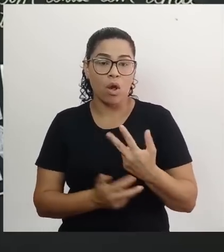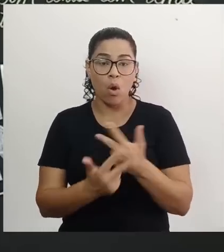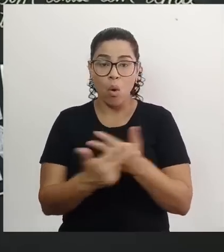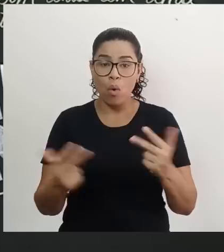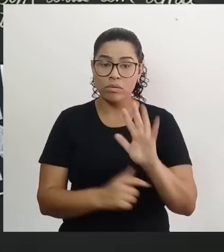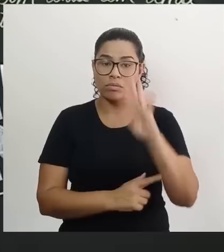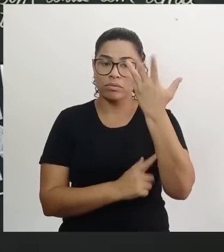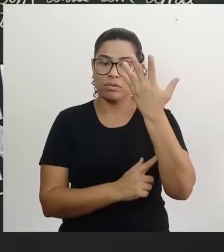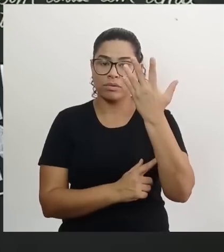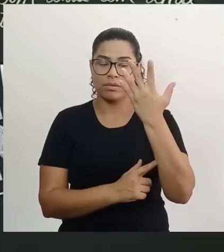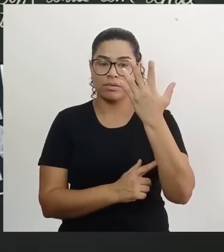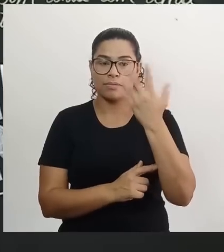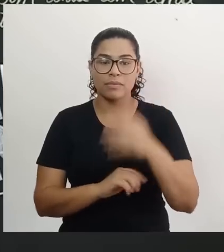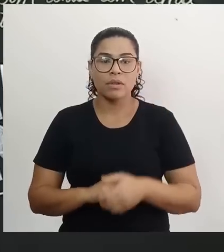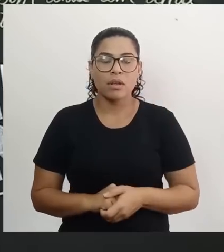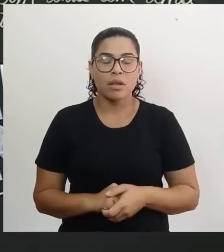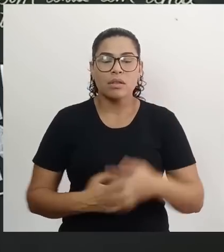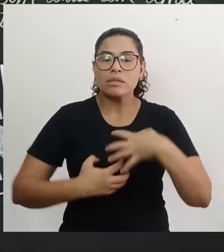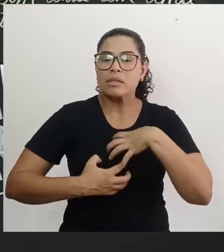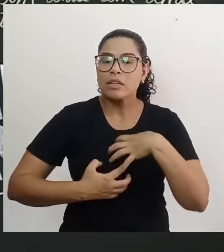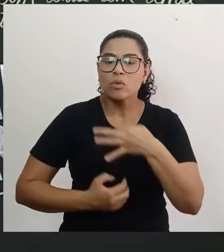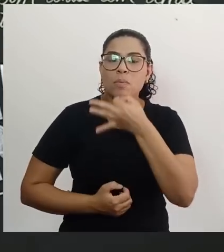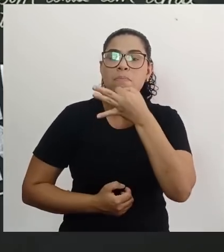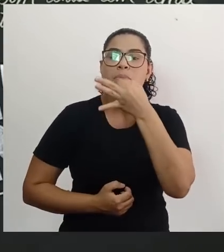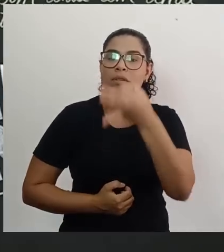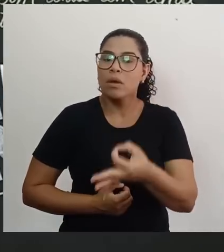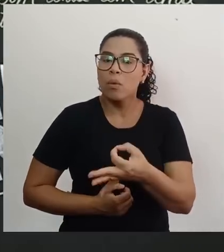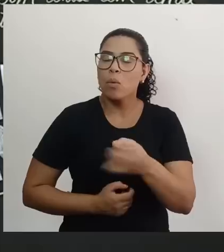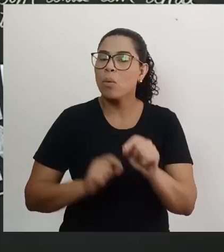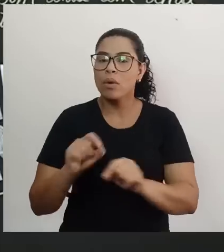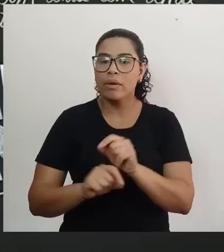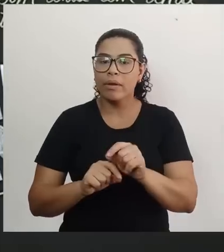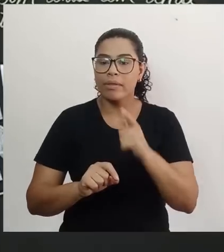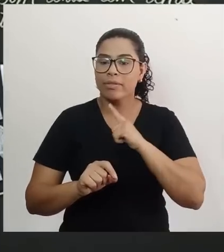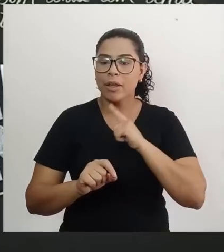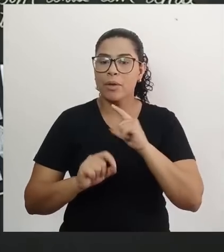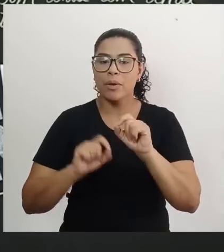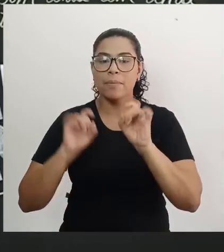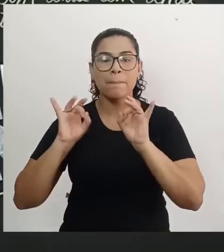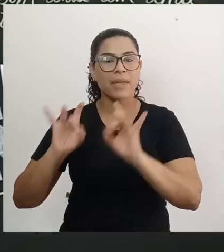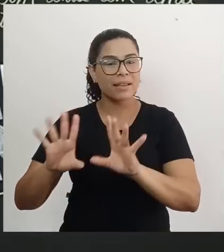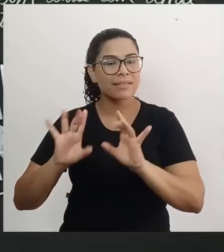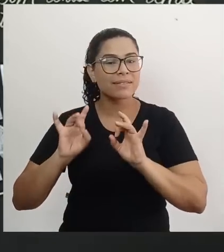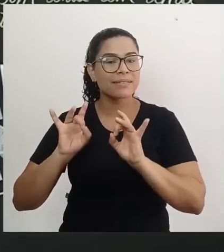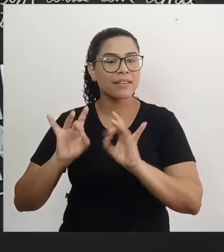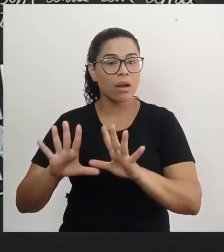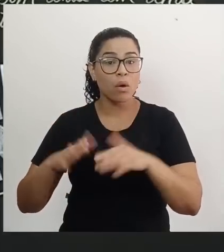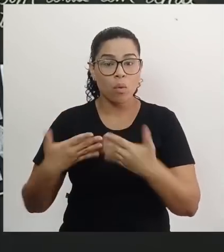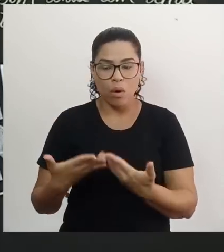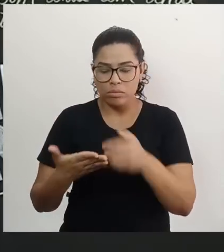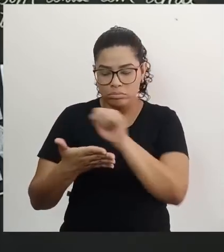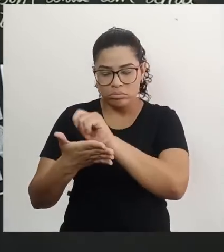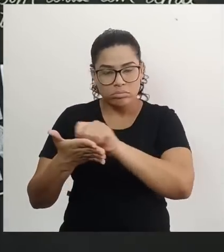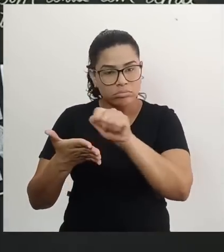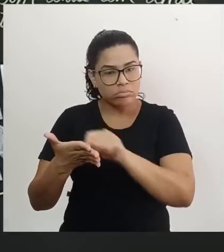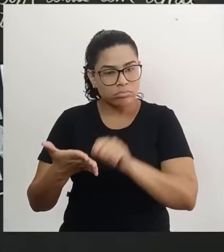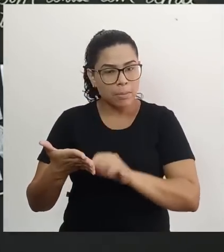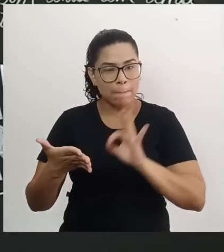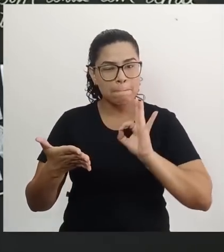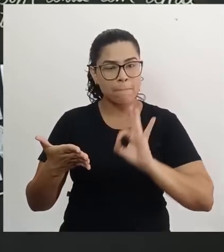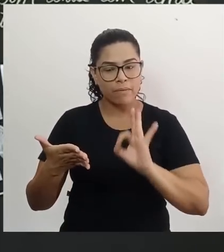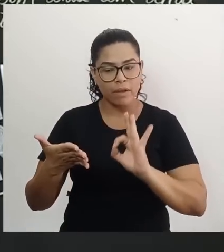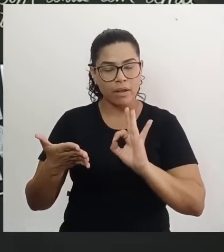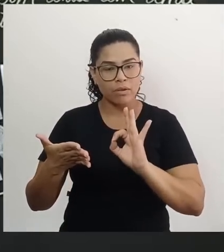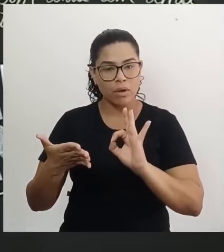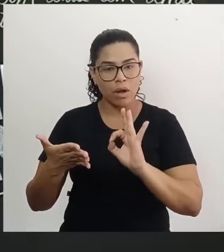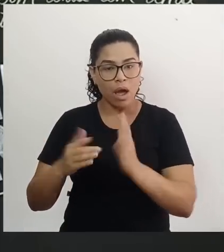que estão acontecendo e a gente sente que essa opinião, a abordagem sobre esse fato ganha um caráter especial e, quando bem construído, quando bem escrito,